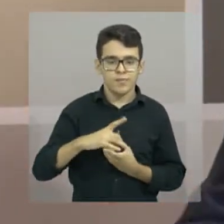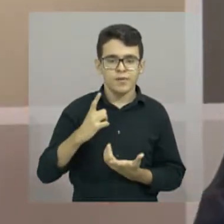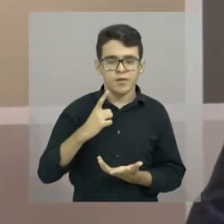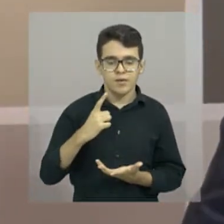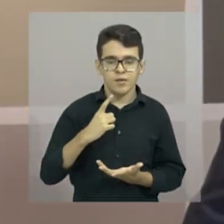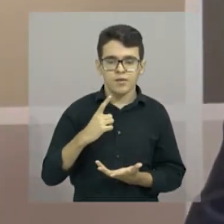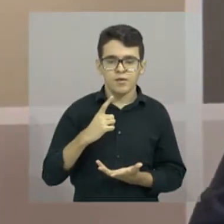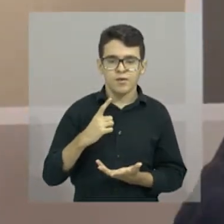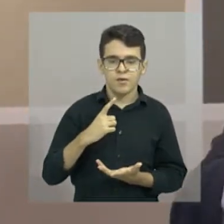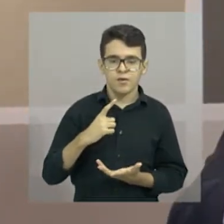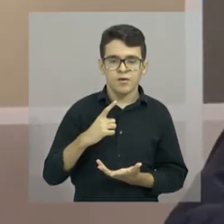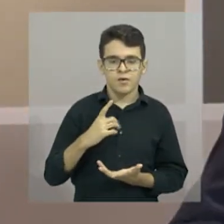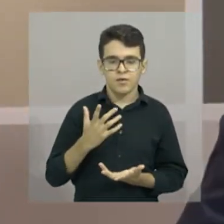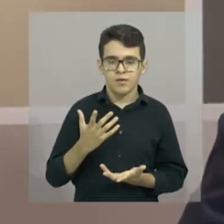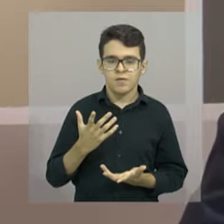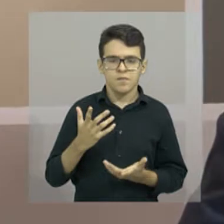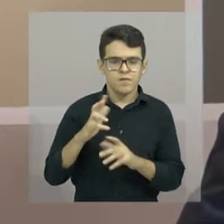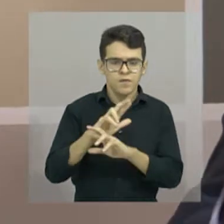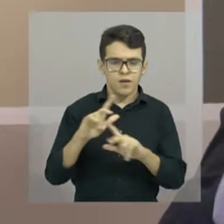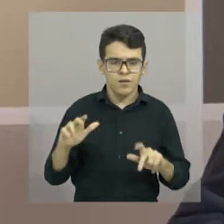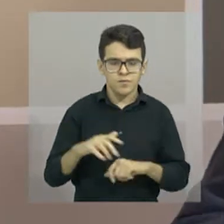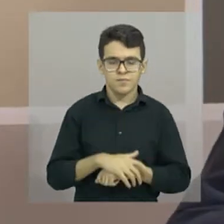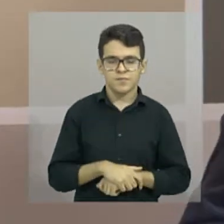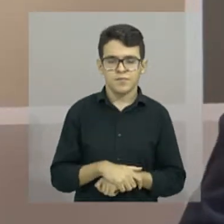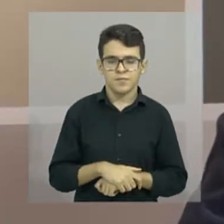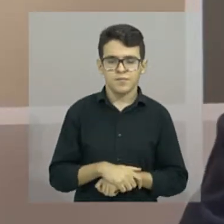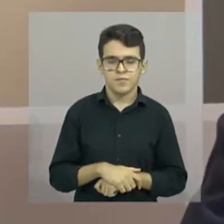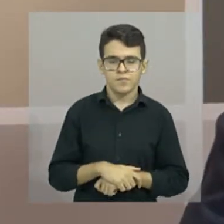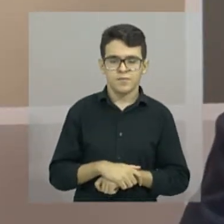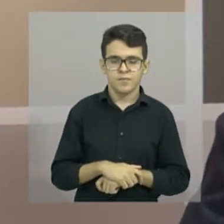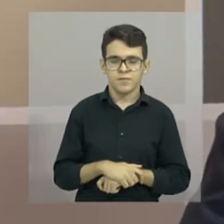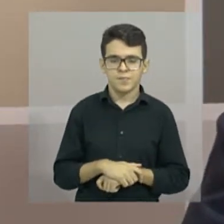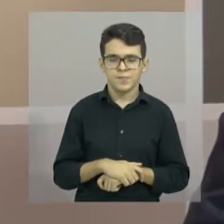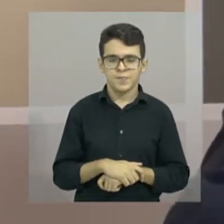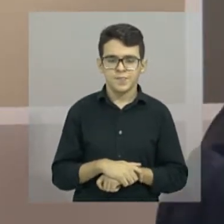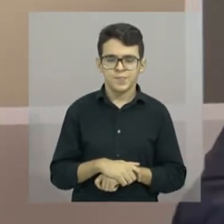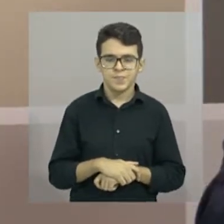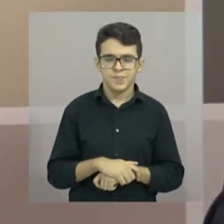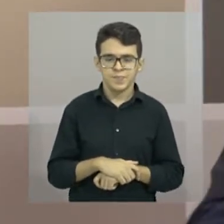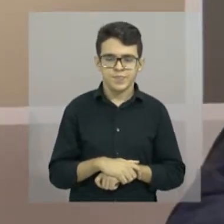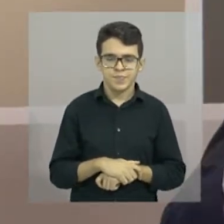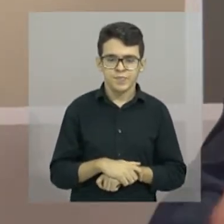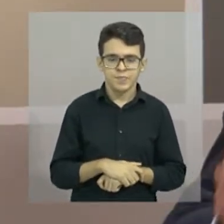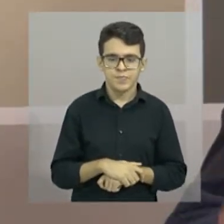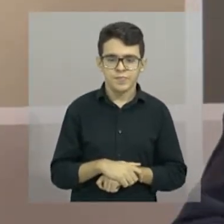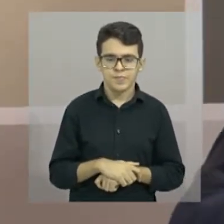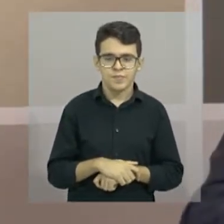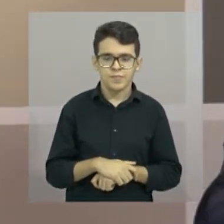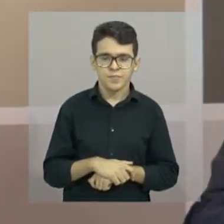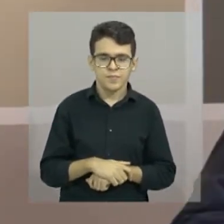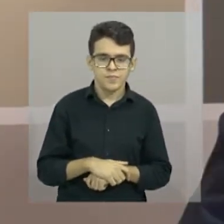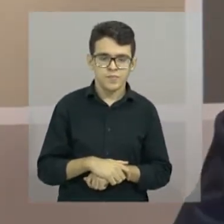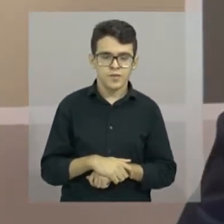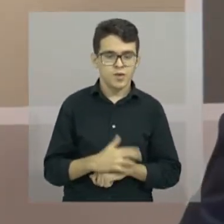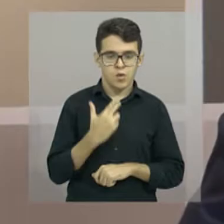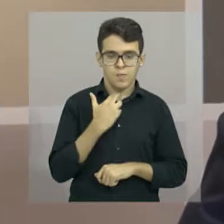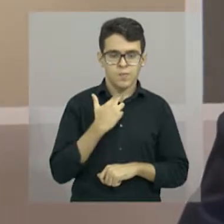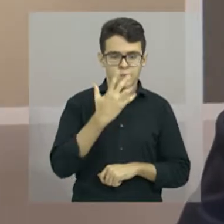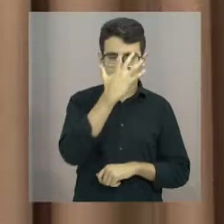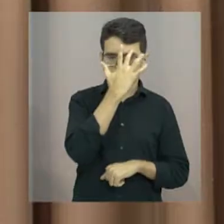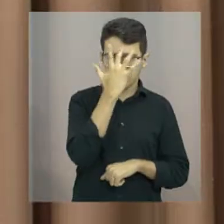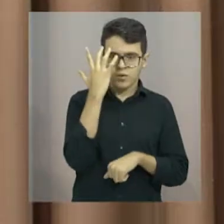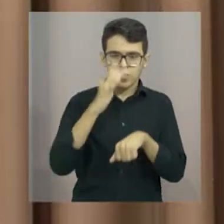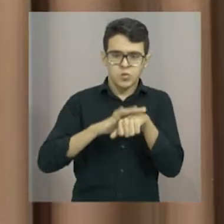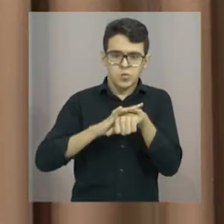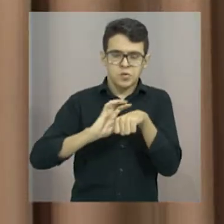como o Gardel mesmo propôs aqui, eu queria dar os parabéns, não há possibilidade de resolver com medicamentos, muito menos se automedicando. E que bom a gente